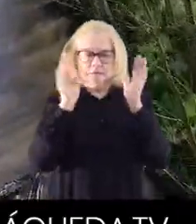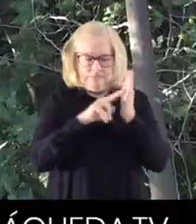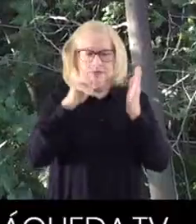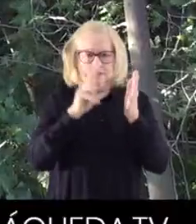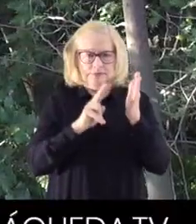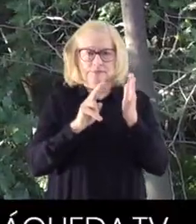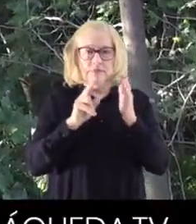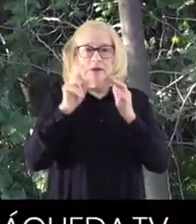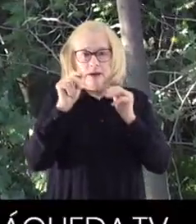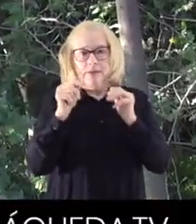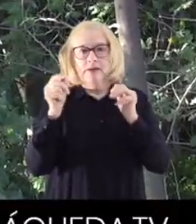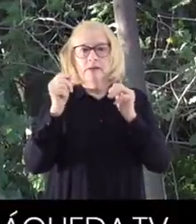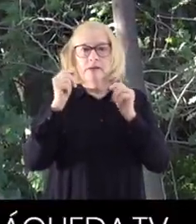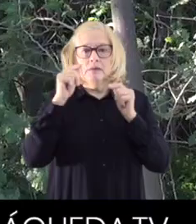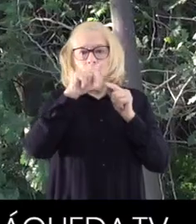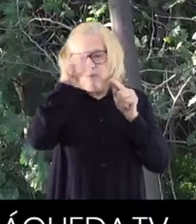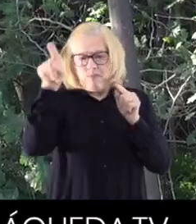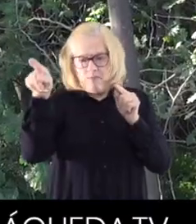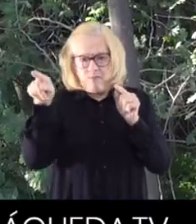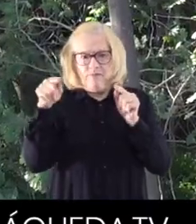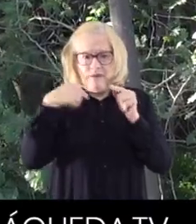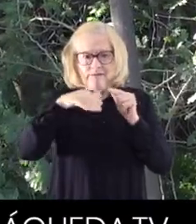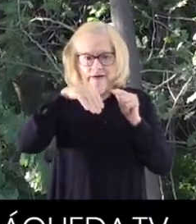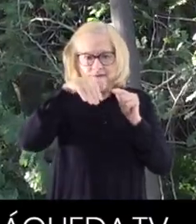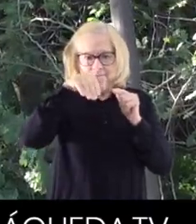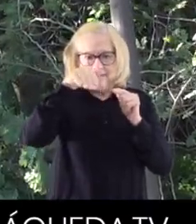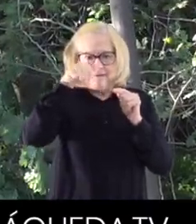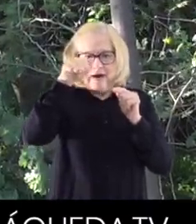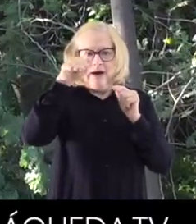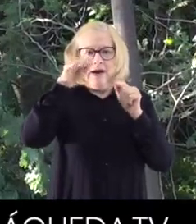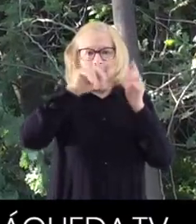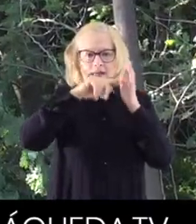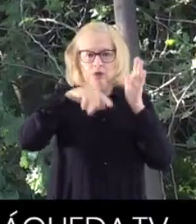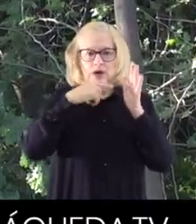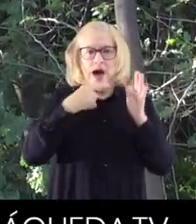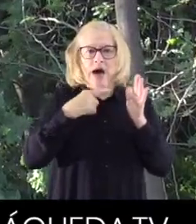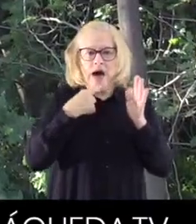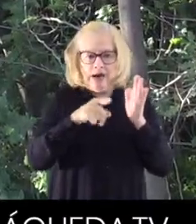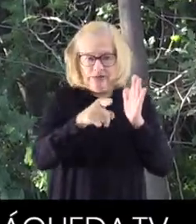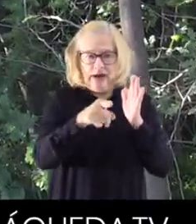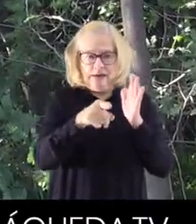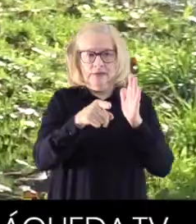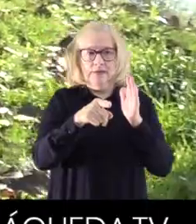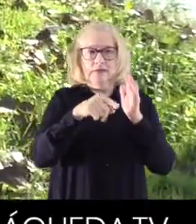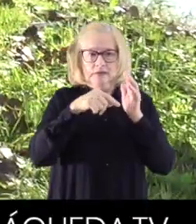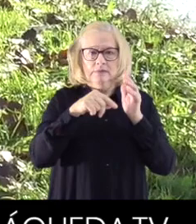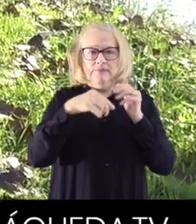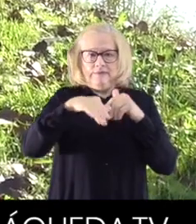também, como toda a gente penso que deverá saber, uma grande intervenção no Rio Águeda, através de um projeto LIFE,